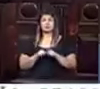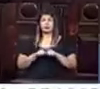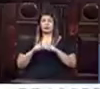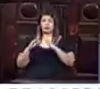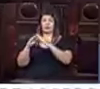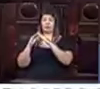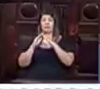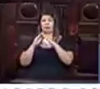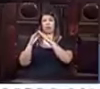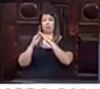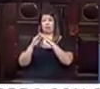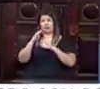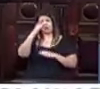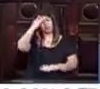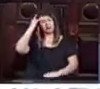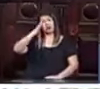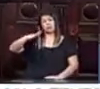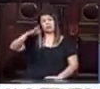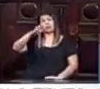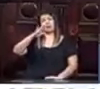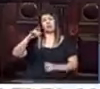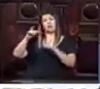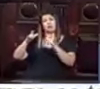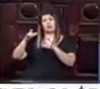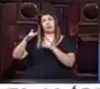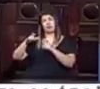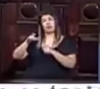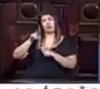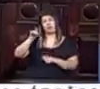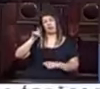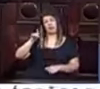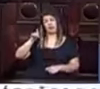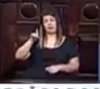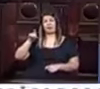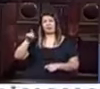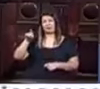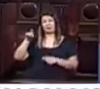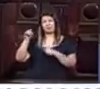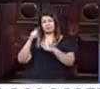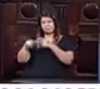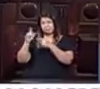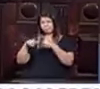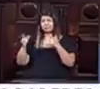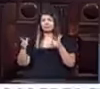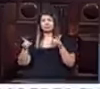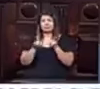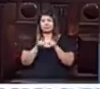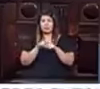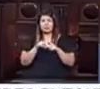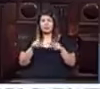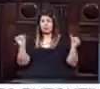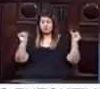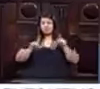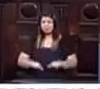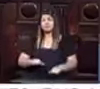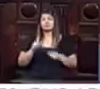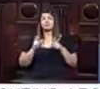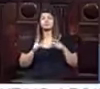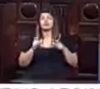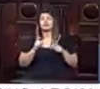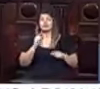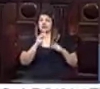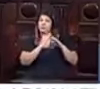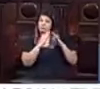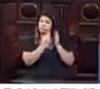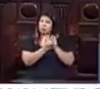estão vivendo hoje. Calamidade é a situação das escolas públicas, dos hospitais públicos. Isso é o estado de calamidade,